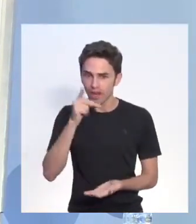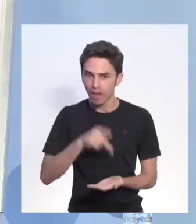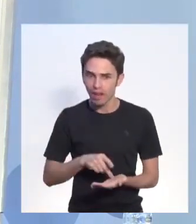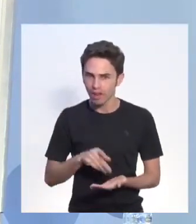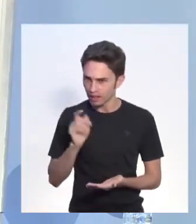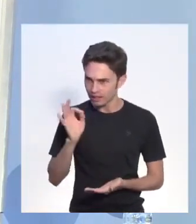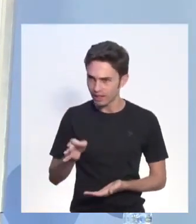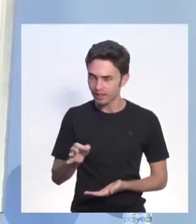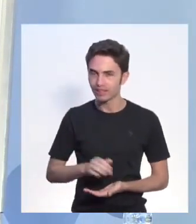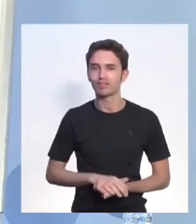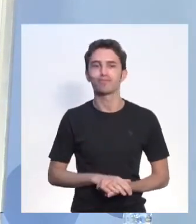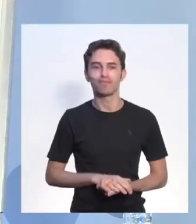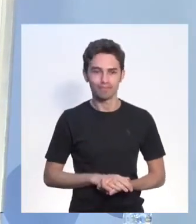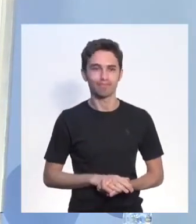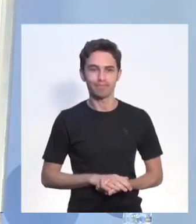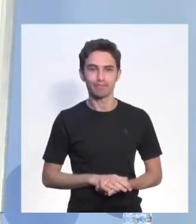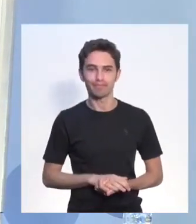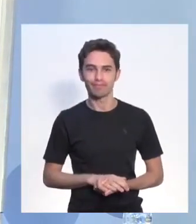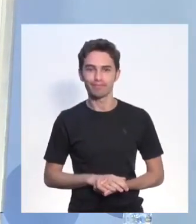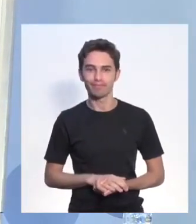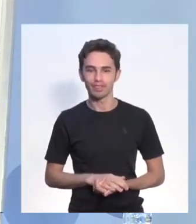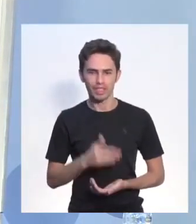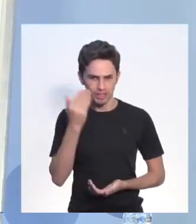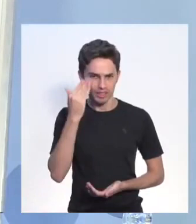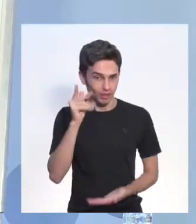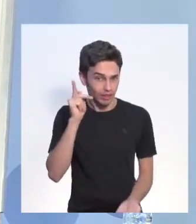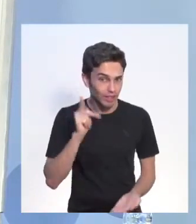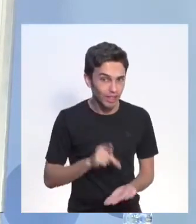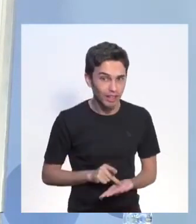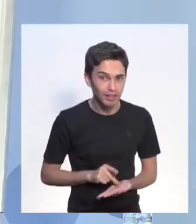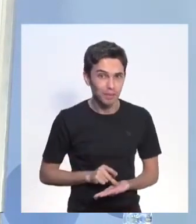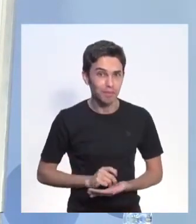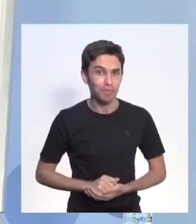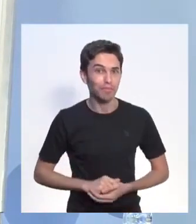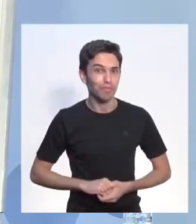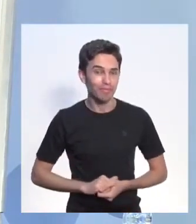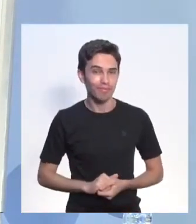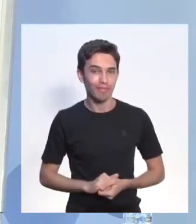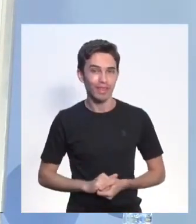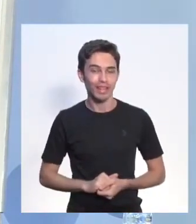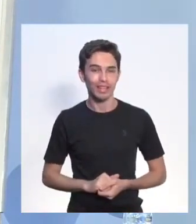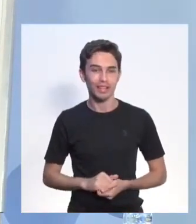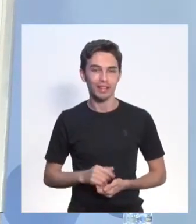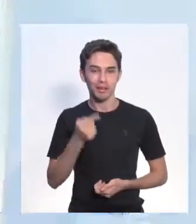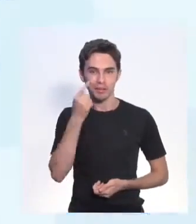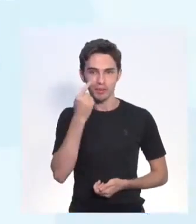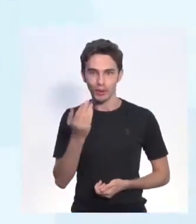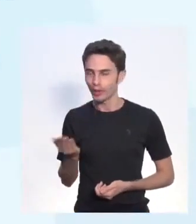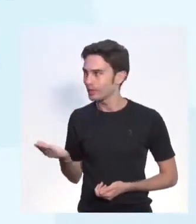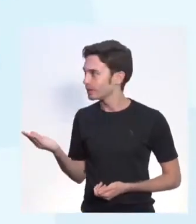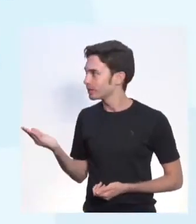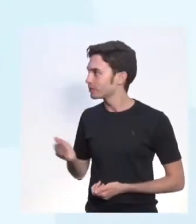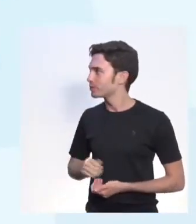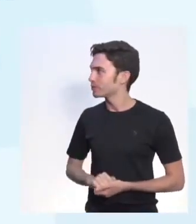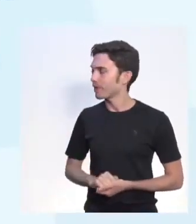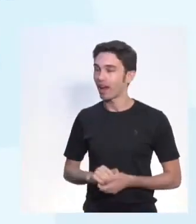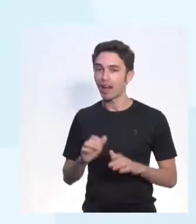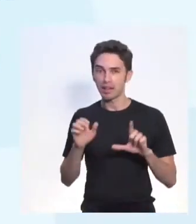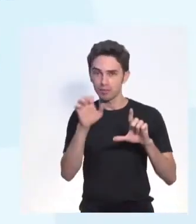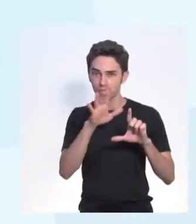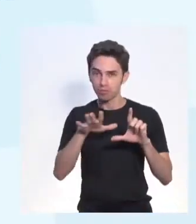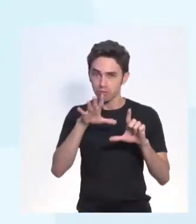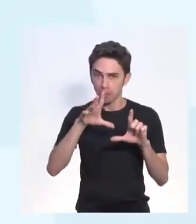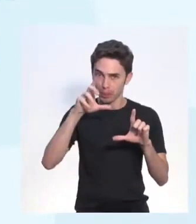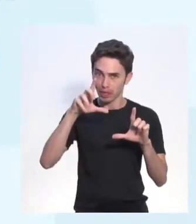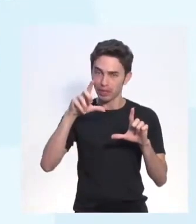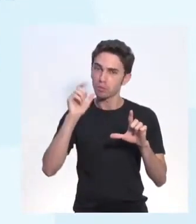era 41. Legal. Será que você entendeu mesmo? Bom, vou pedir primeiro para pôr a resolução aí na tela para eles tirarem um print. Observem